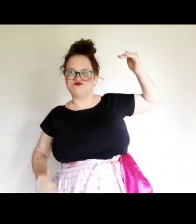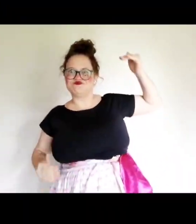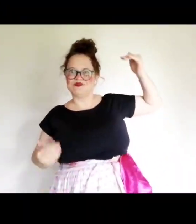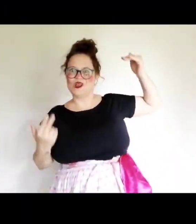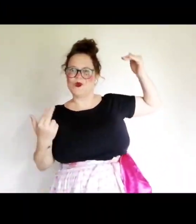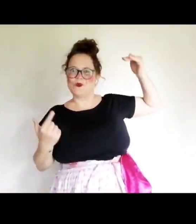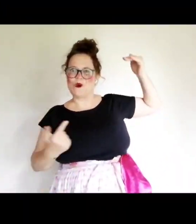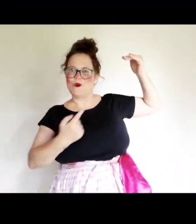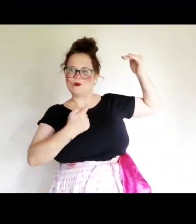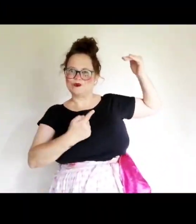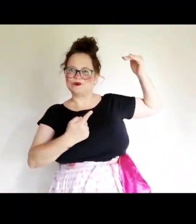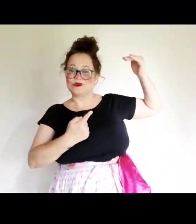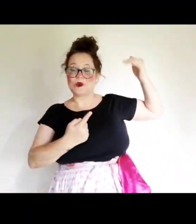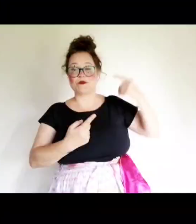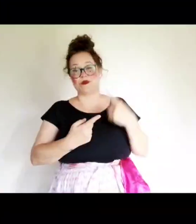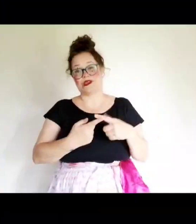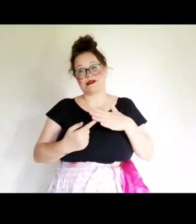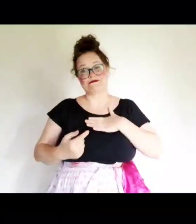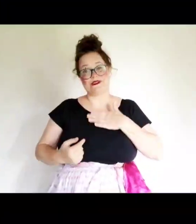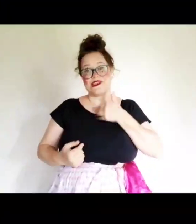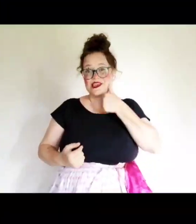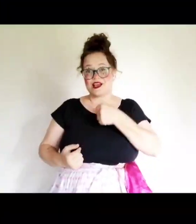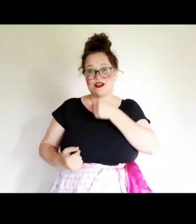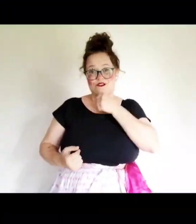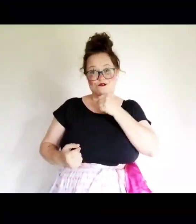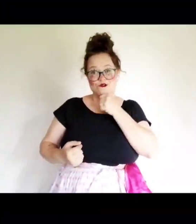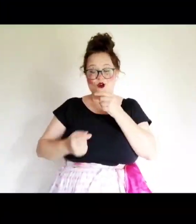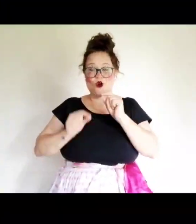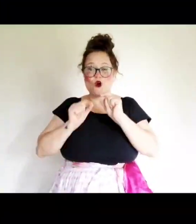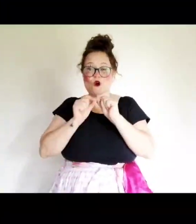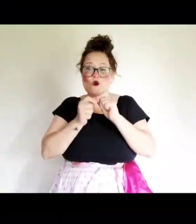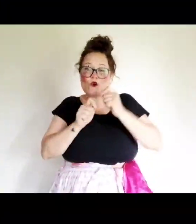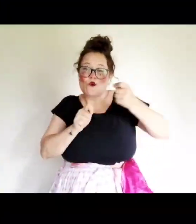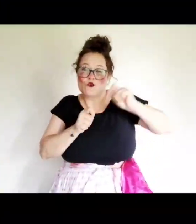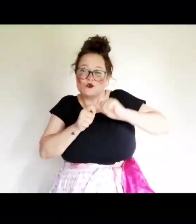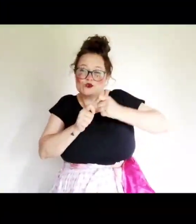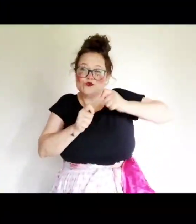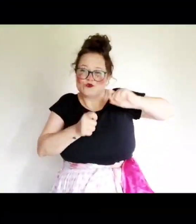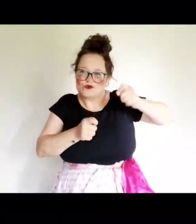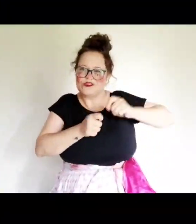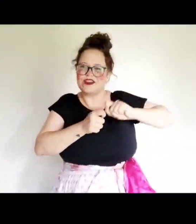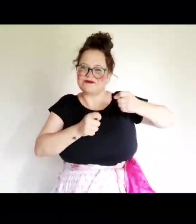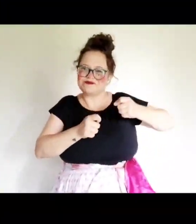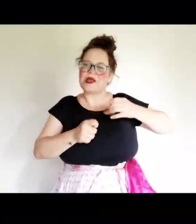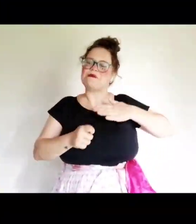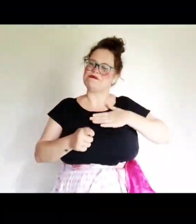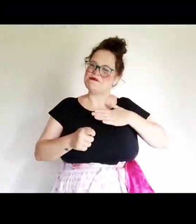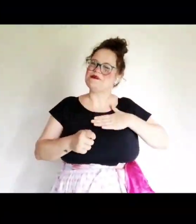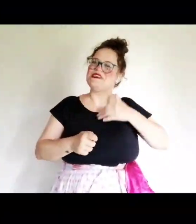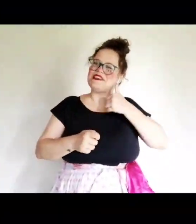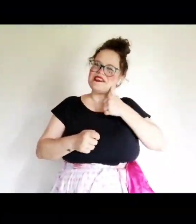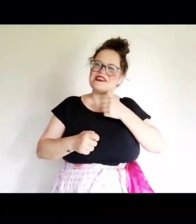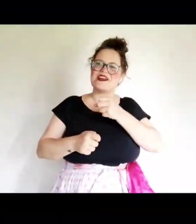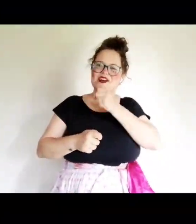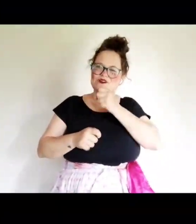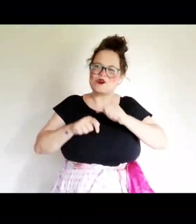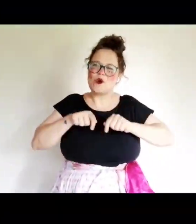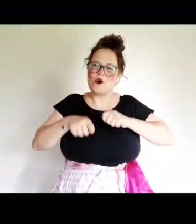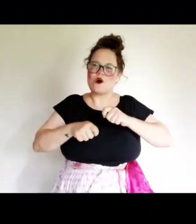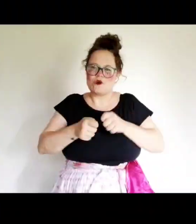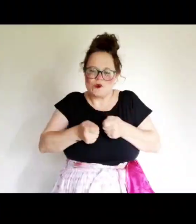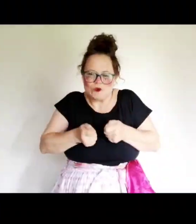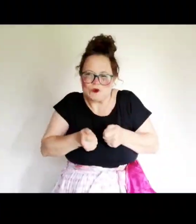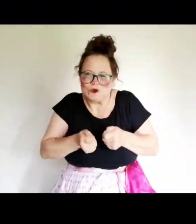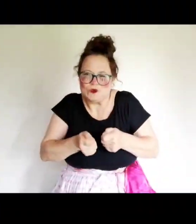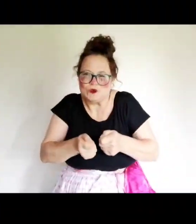Ela fez essa boneca de pano porque ela era uma costureira. Não falei, eu sou de uma família de costureiras. Então minha vozinha costurava muito bem